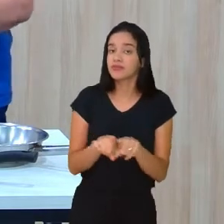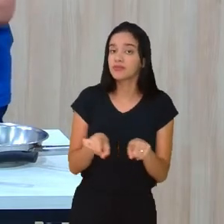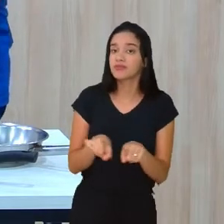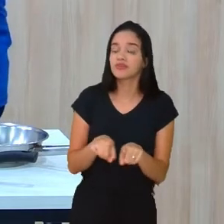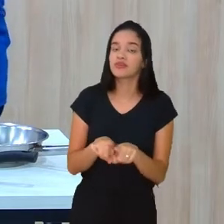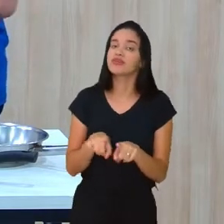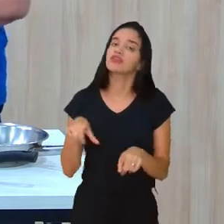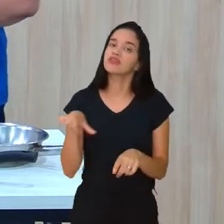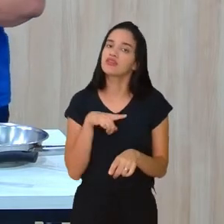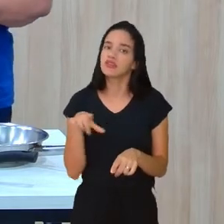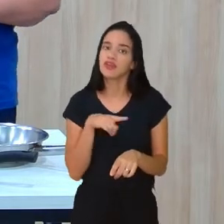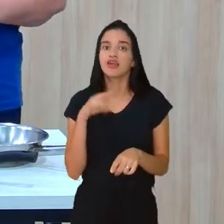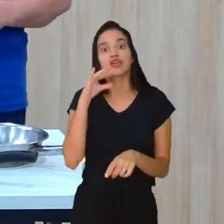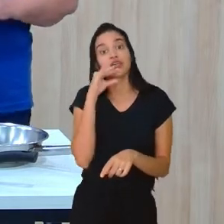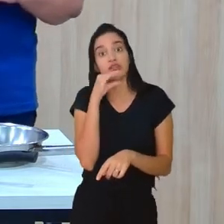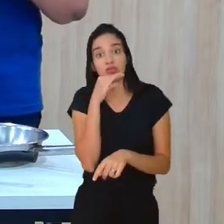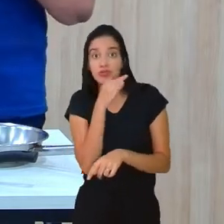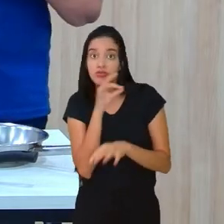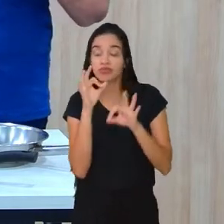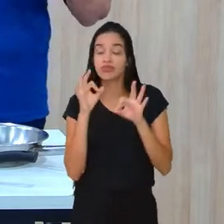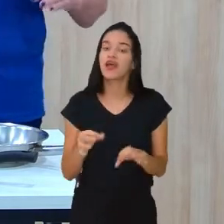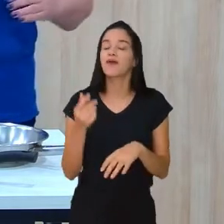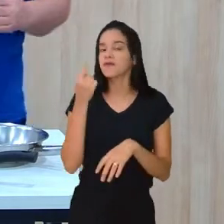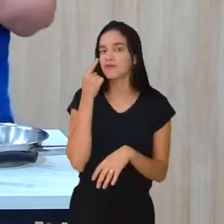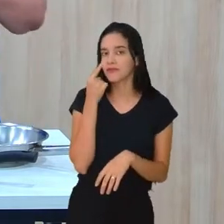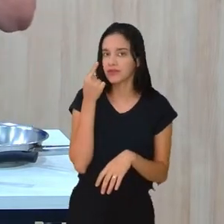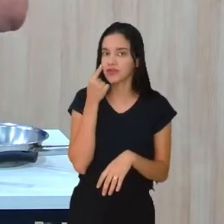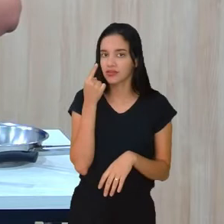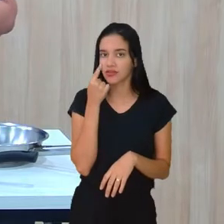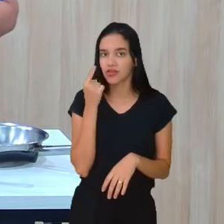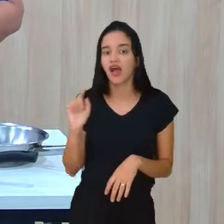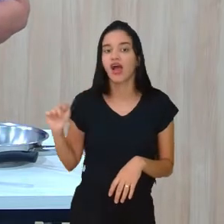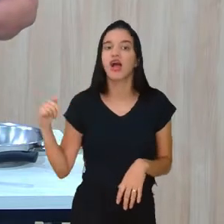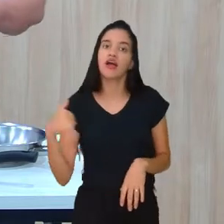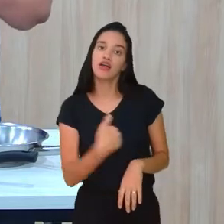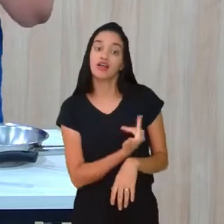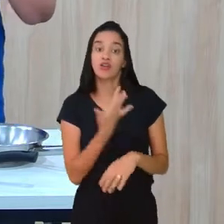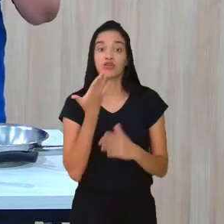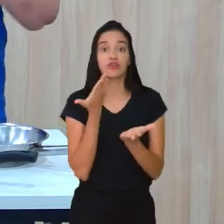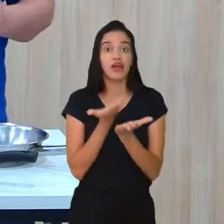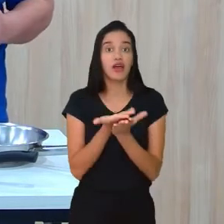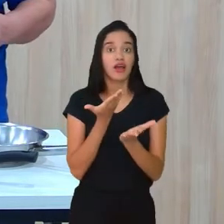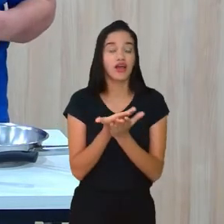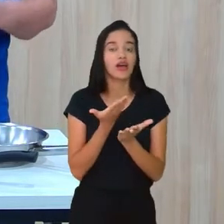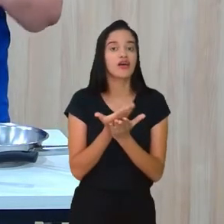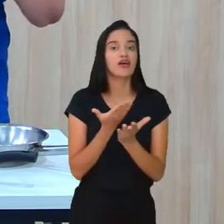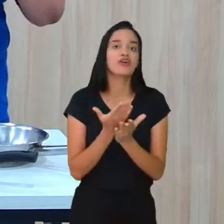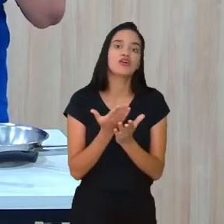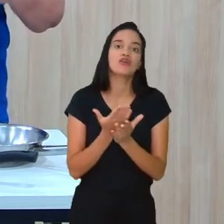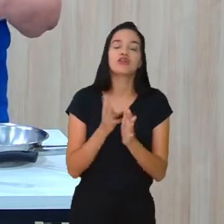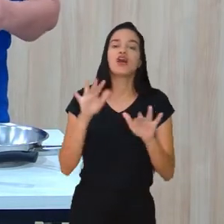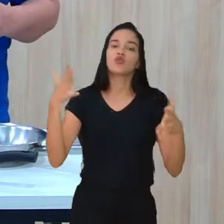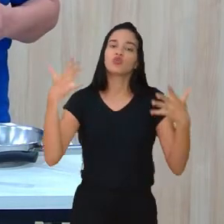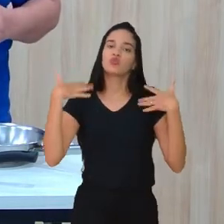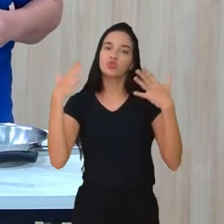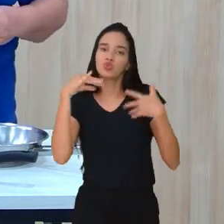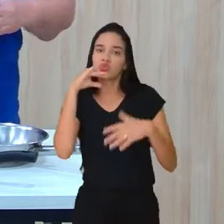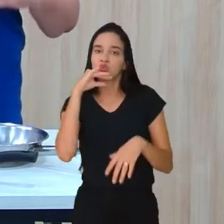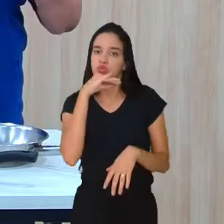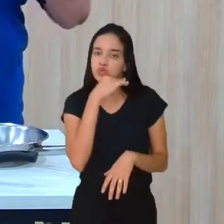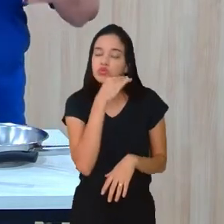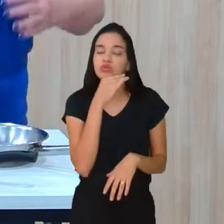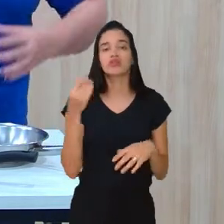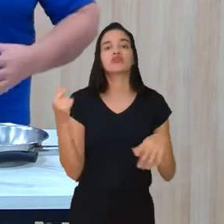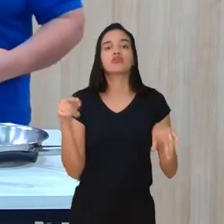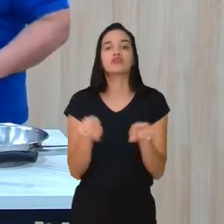à questão da temperatura. Então, vejam que a nossa aula em relação à temperatura, em relação ao aquecimento, a